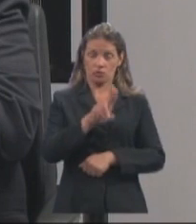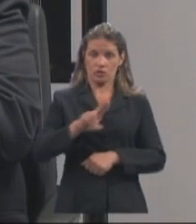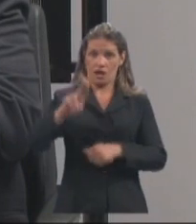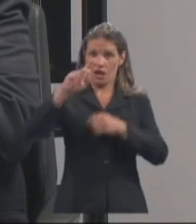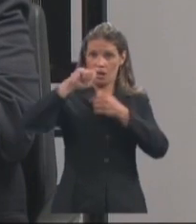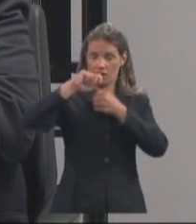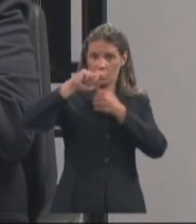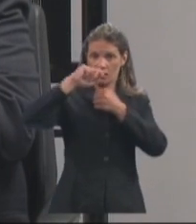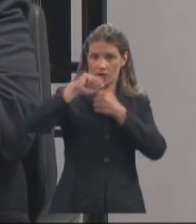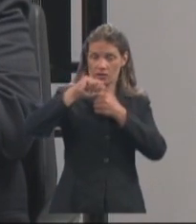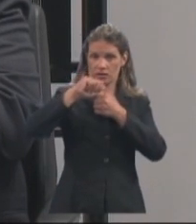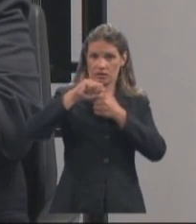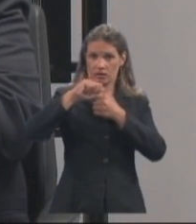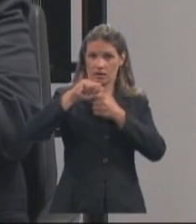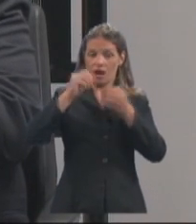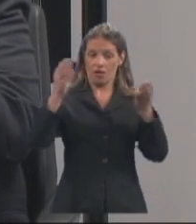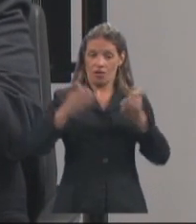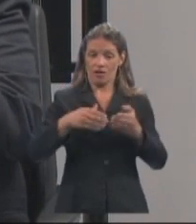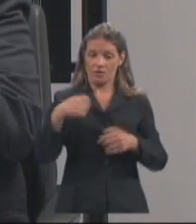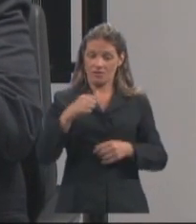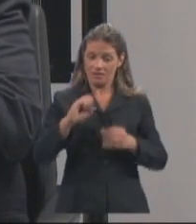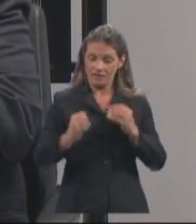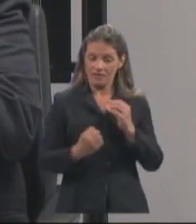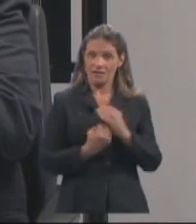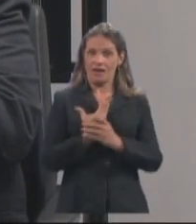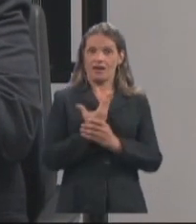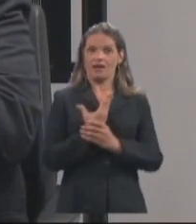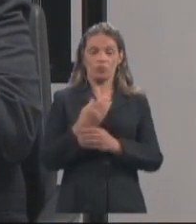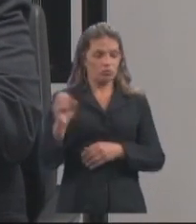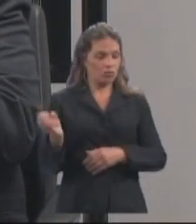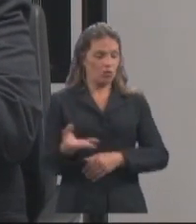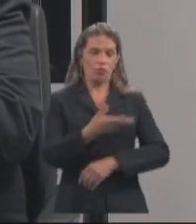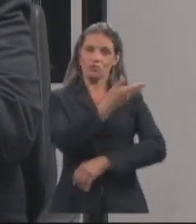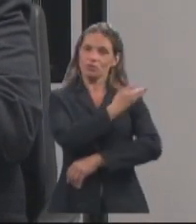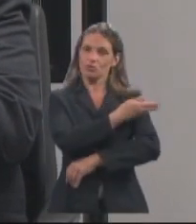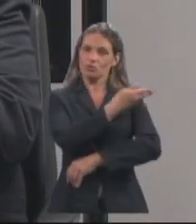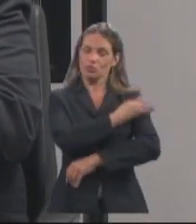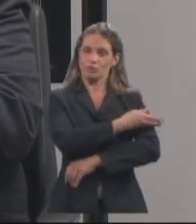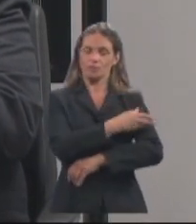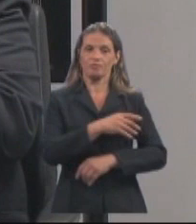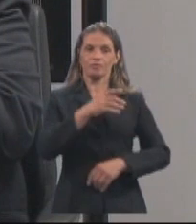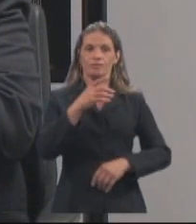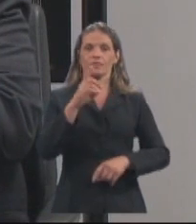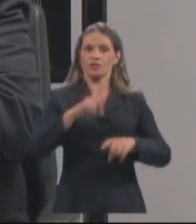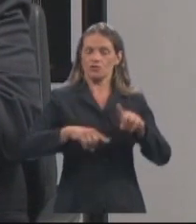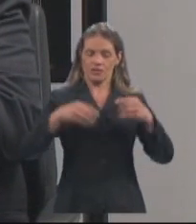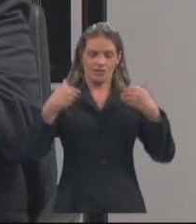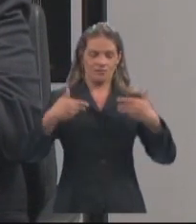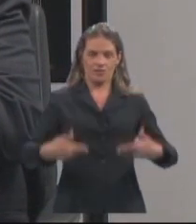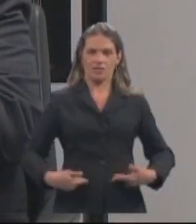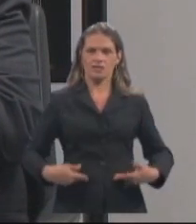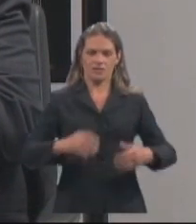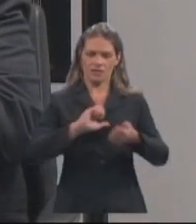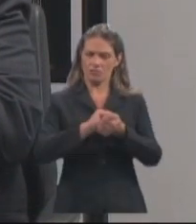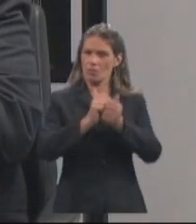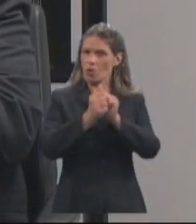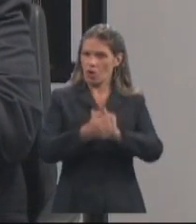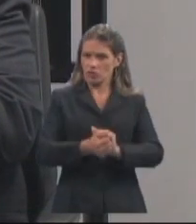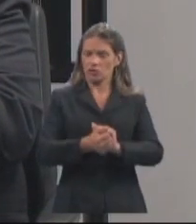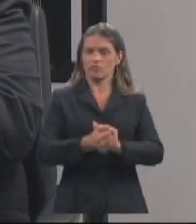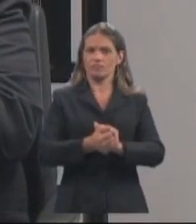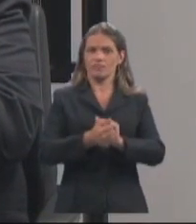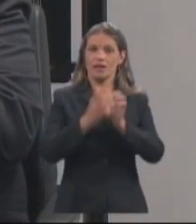hábito criado nós temos que criar um novo hábito que dê a mesma satisfação ou mais a atividade física atividade